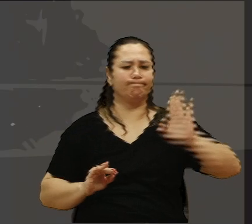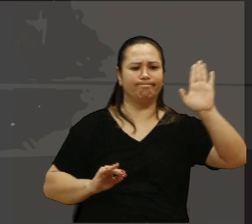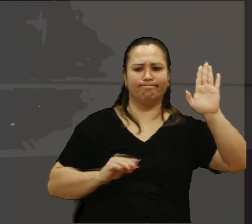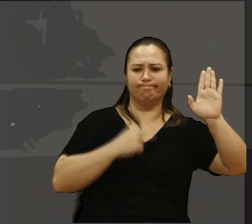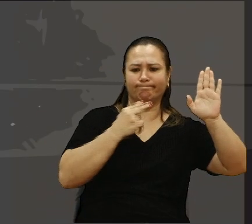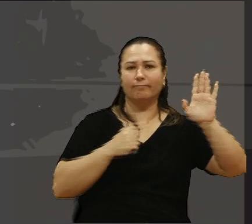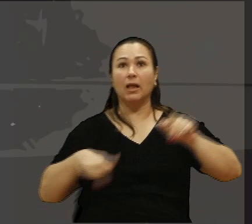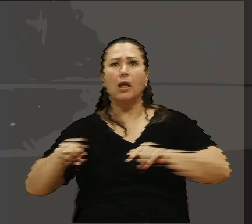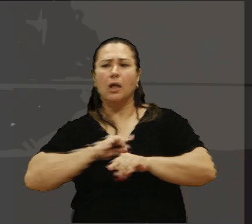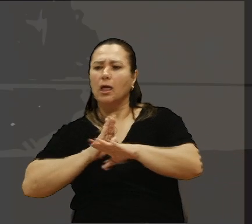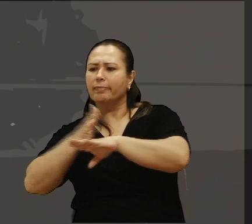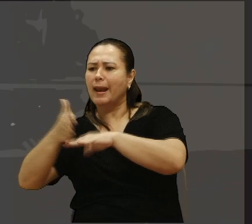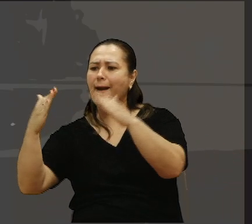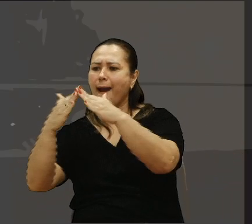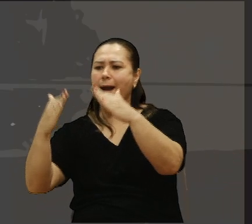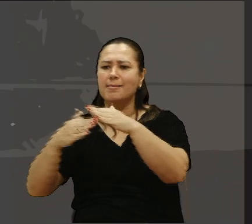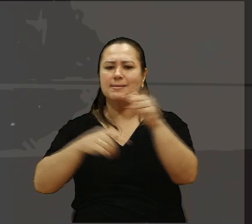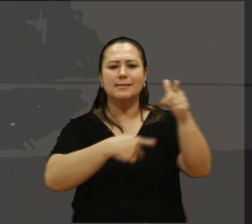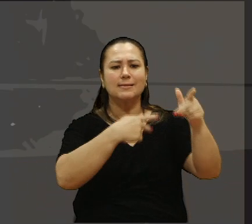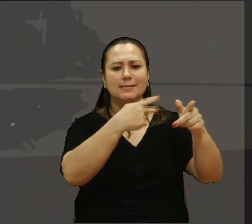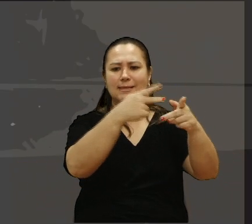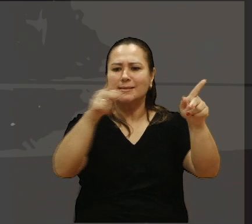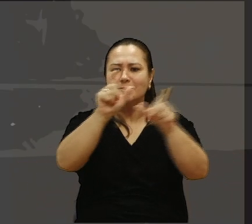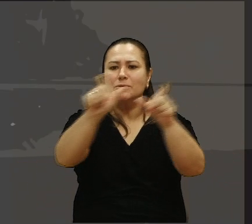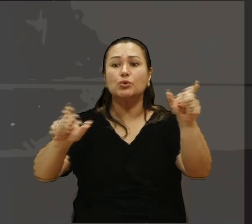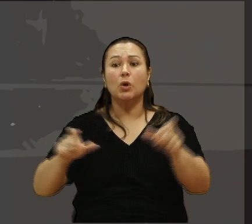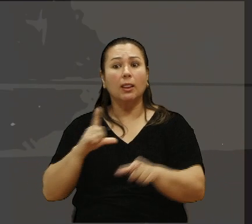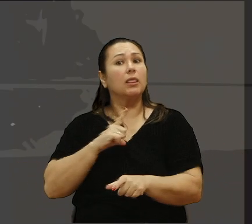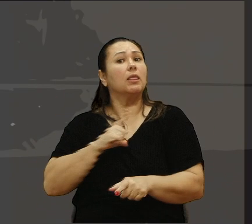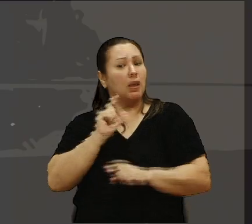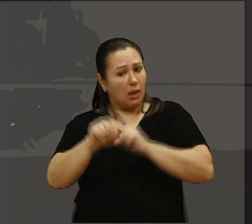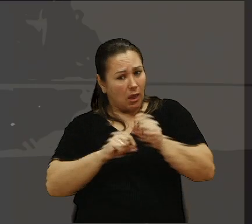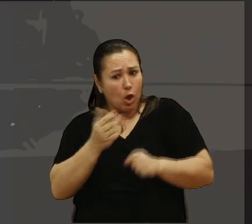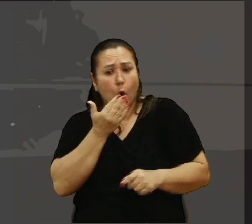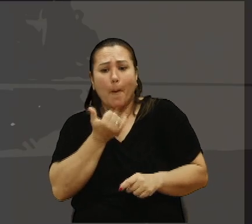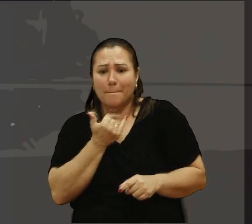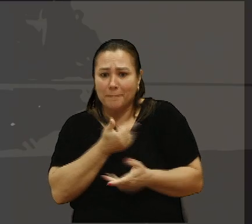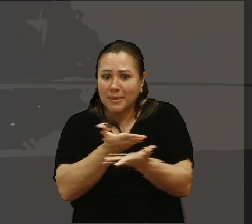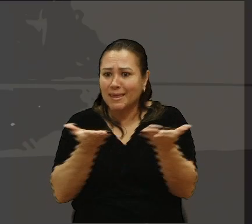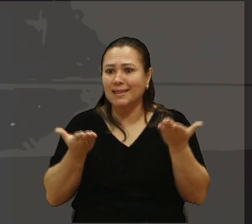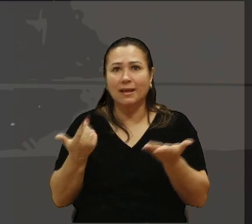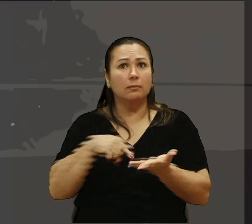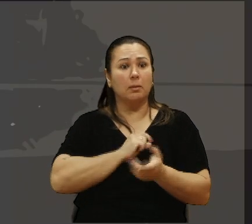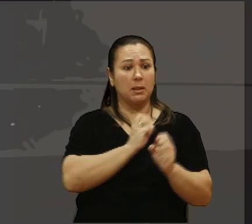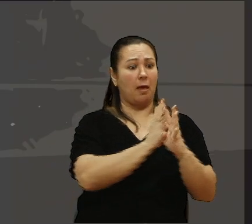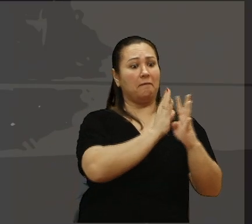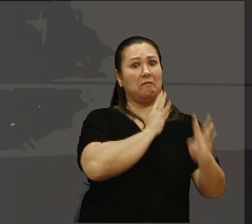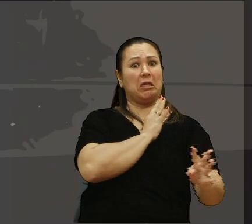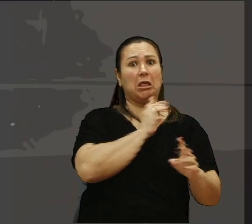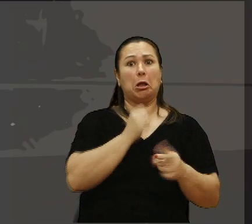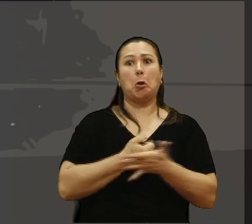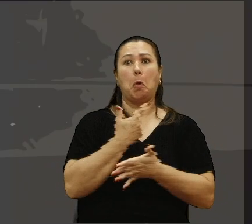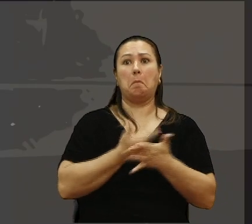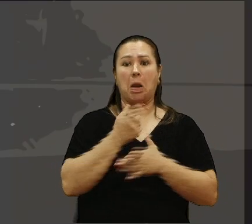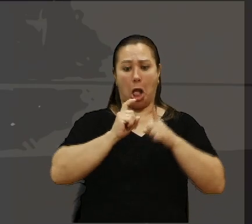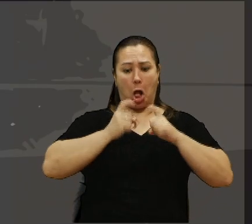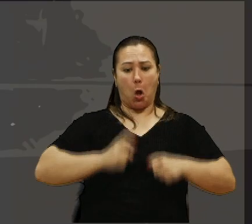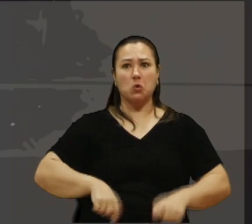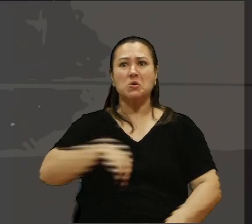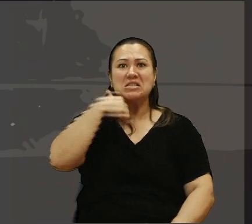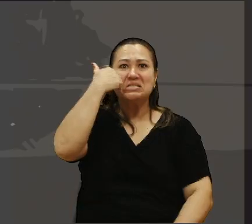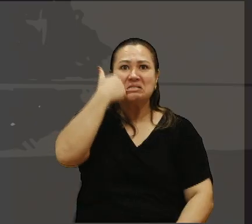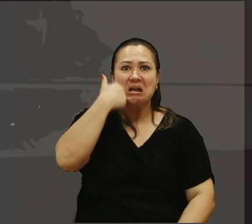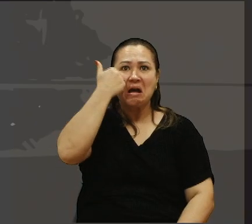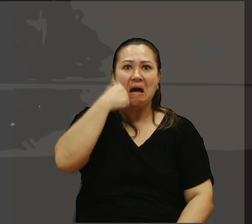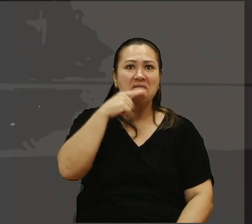entrar na casa das pessoas e verificar que elas têm o que comer. E não estão mais na fila do osso por causa de um safado desses que Vossa